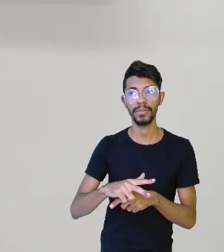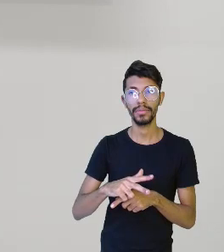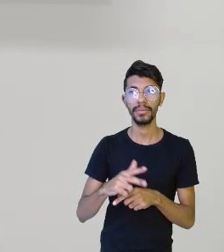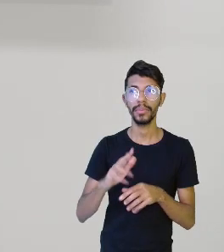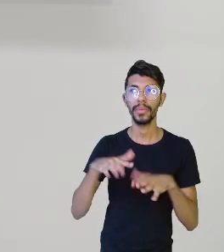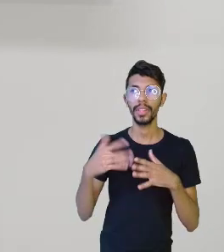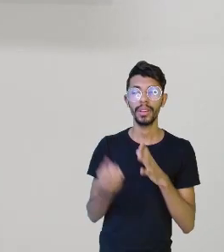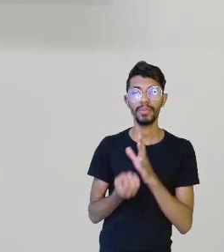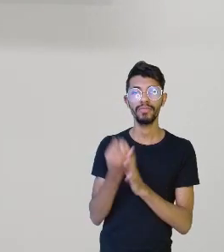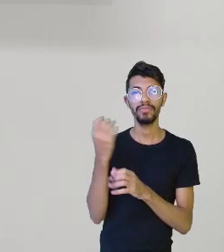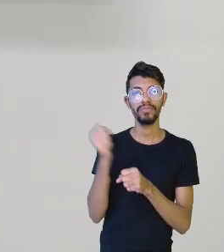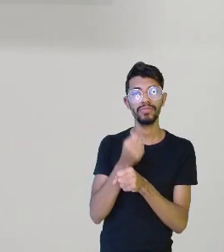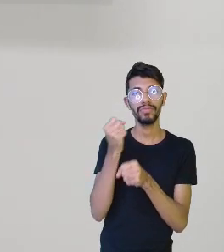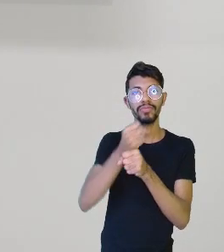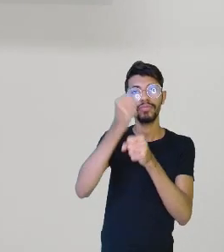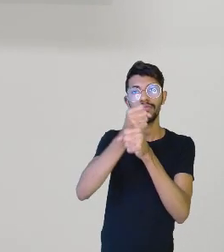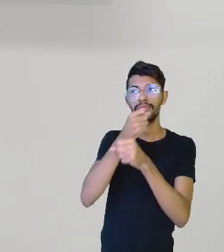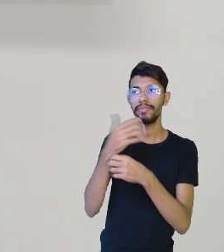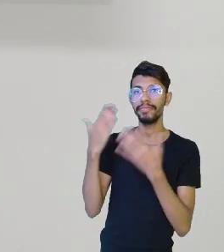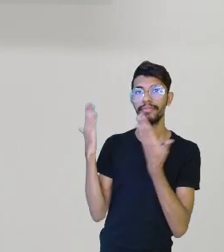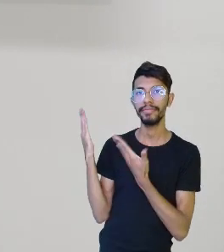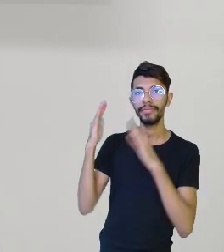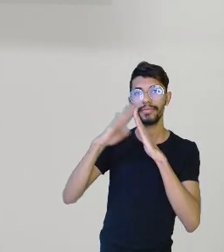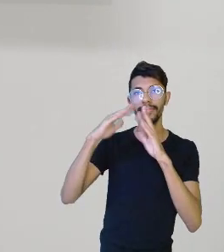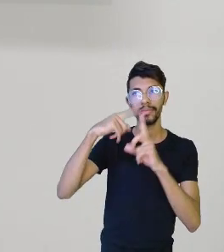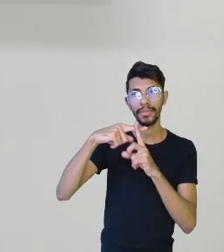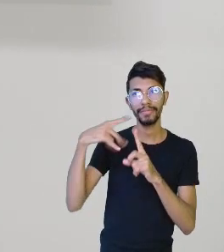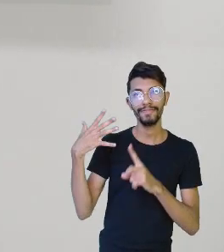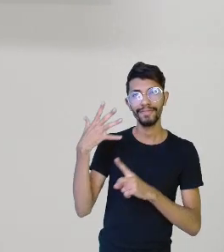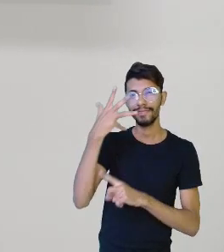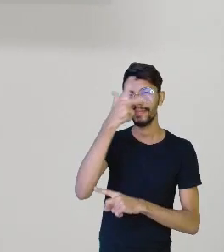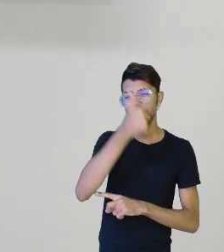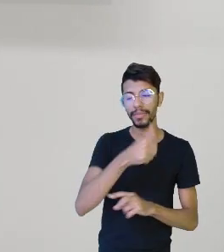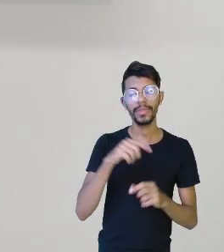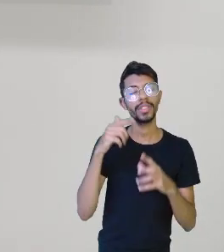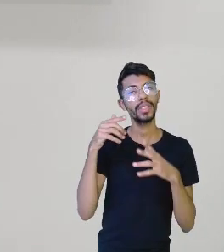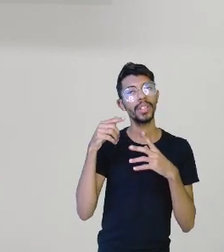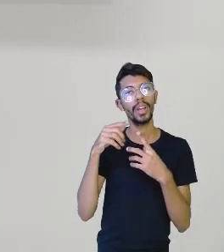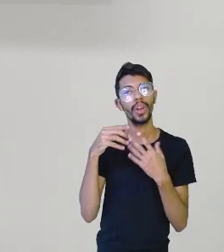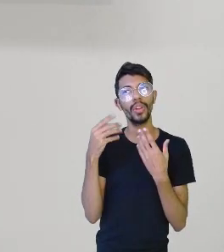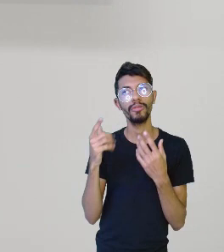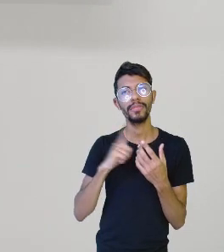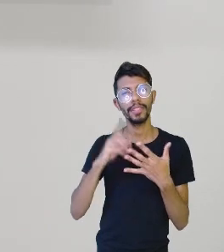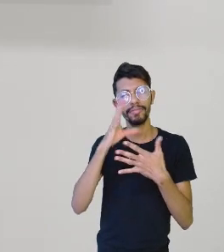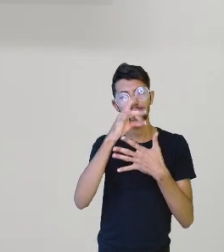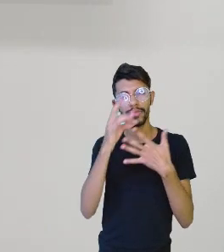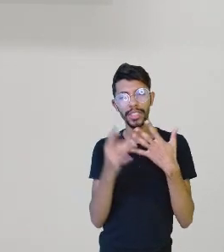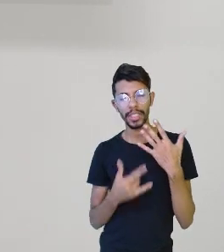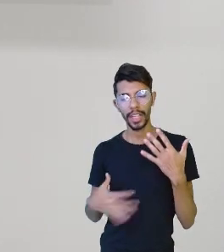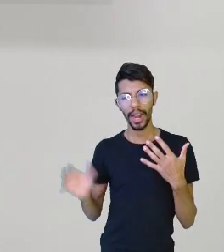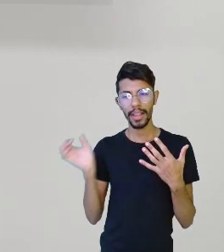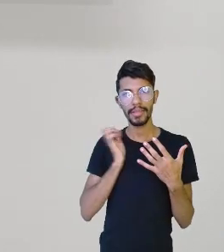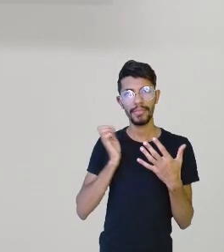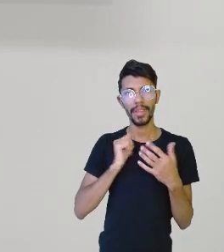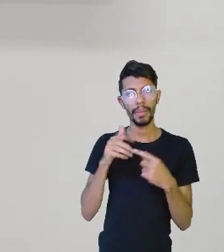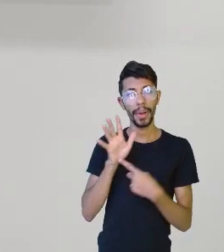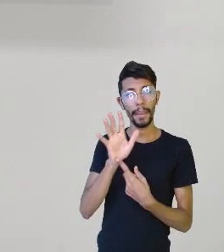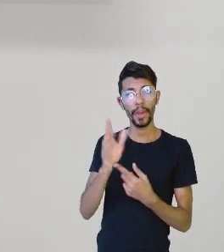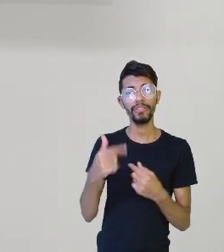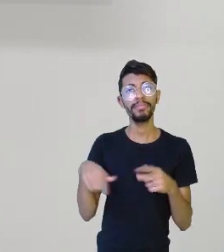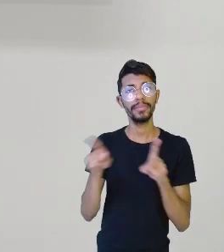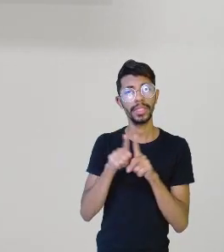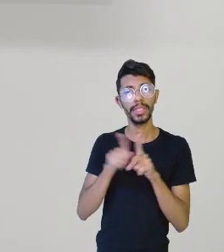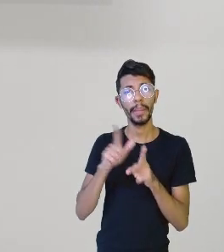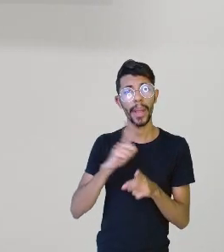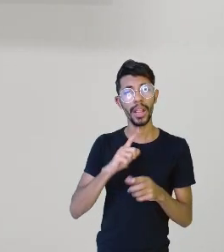essa capela tão linda, essa igreja, com detalhes ricos, para mostrar também que eles